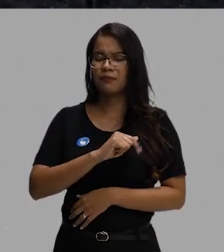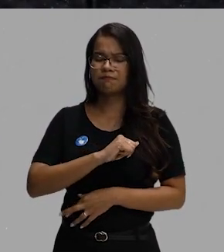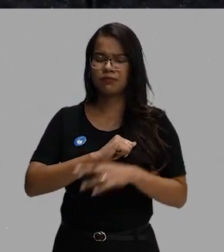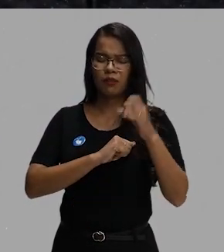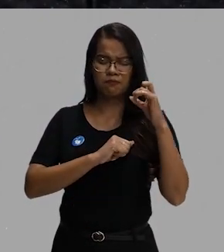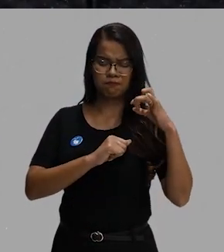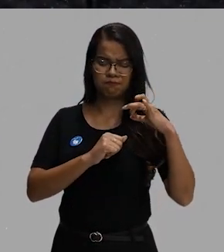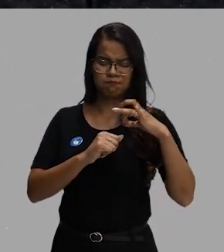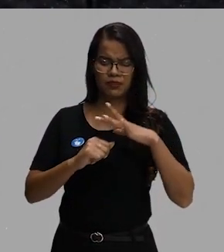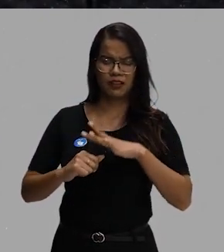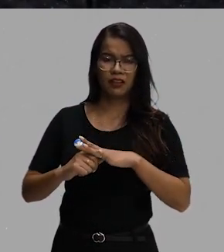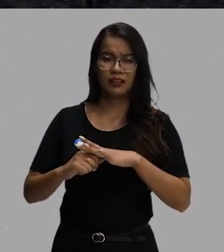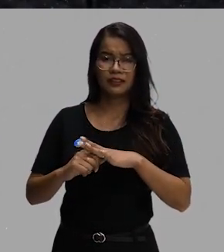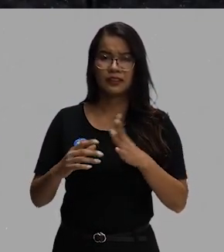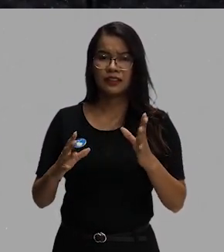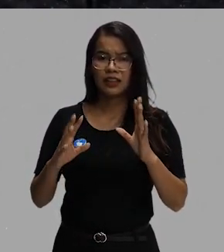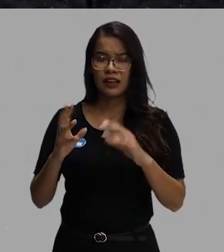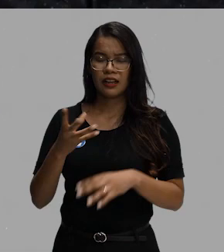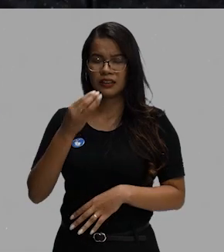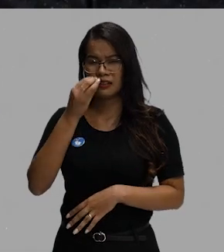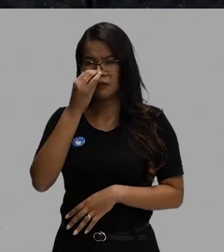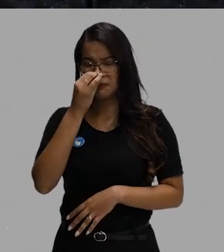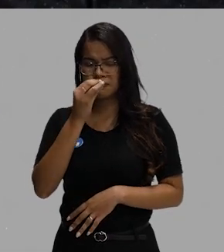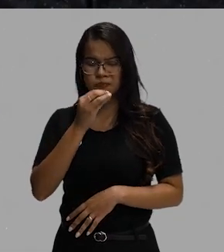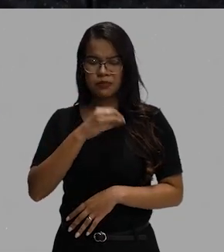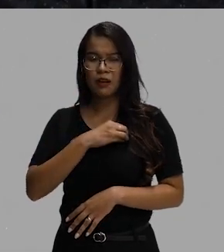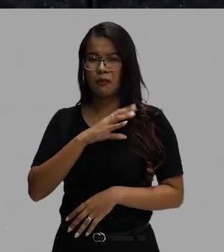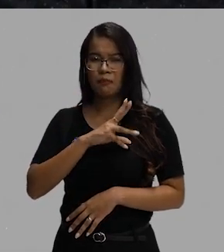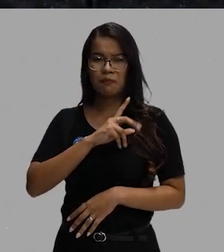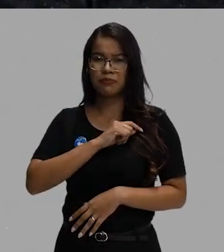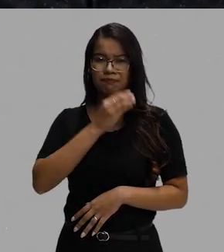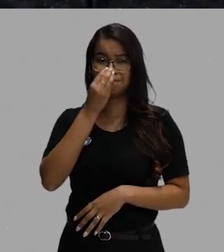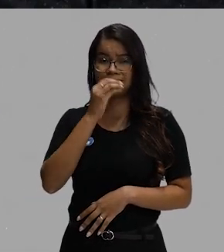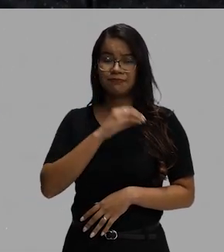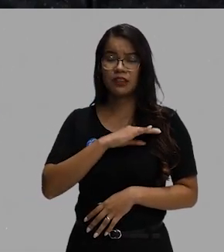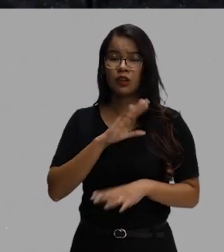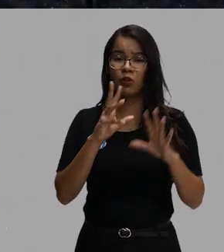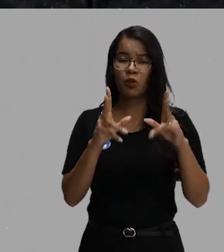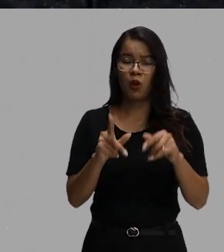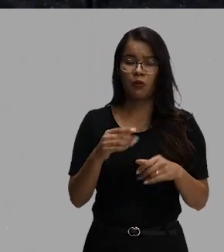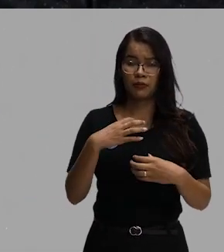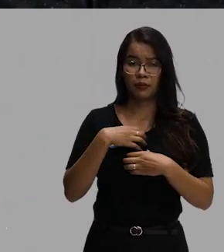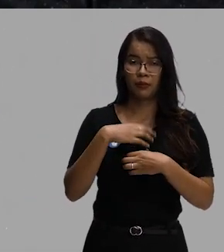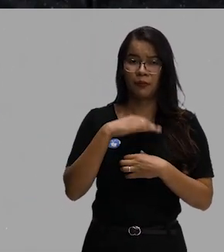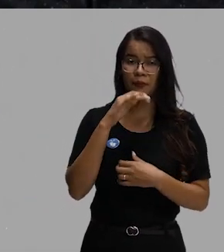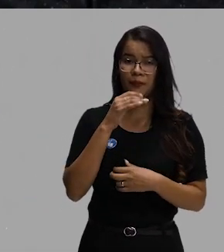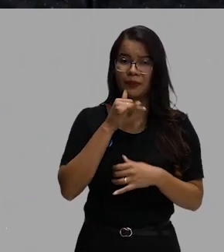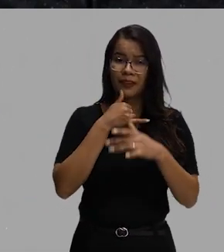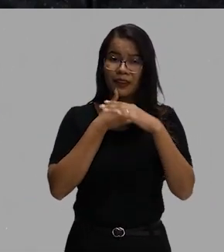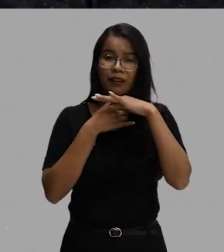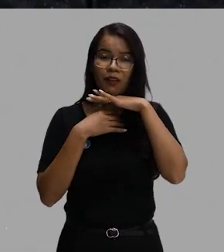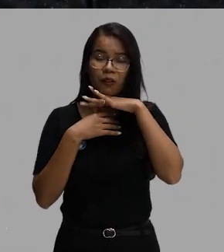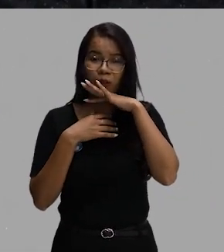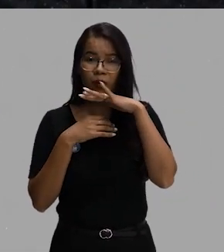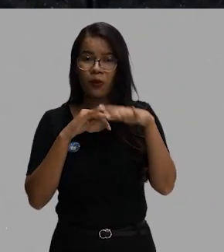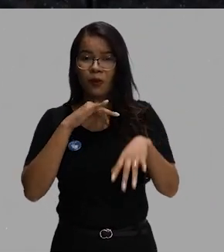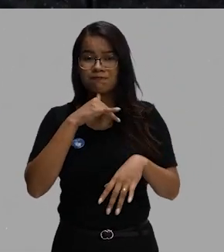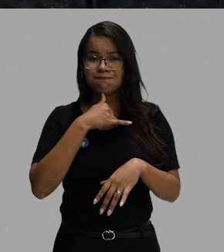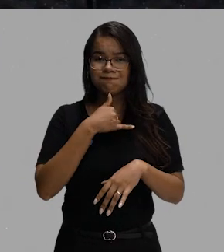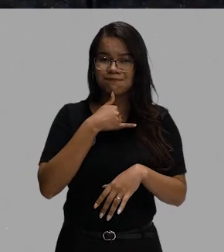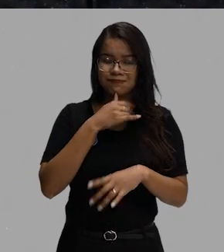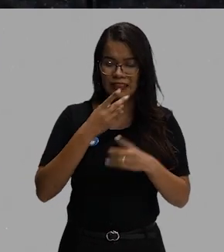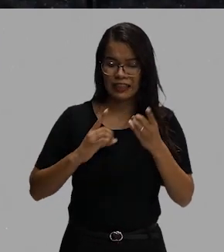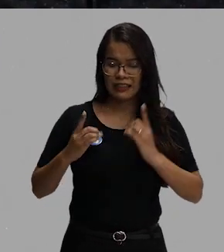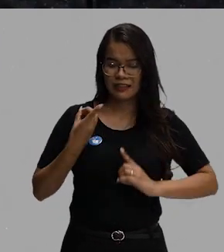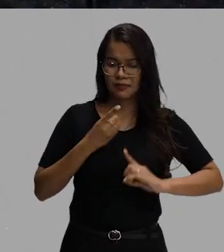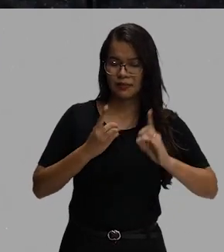a depressão, todos esses sentimentos ruins levam o homem a essa depressão. Então, a depressão, que já foi até tema assim,